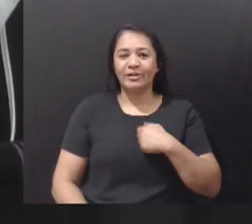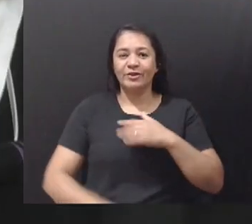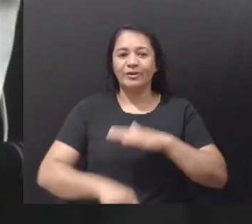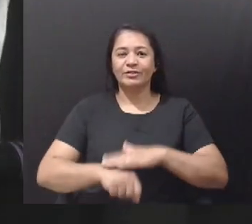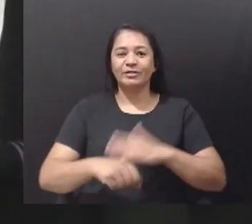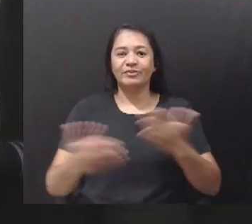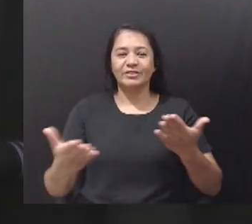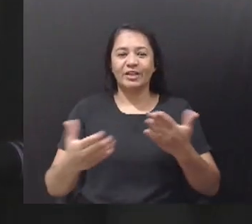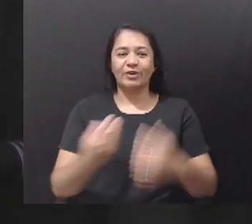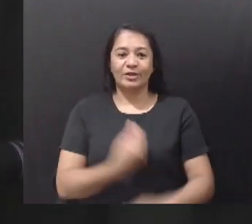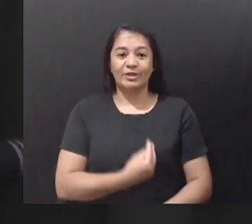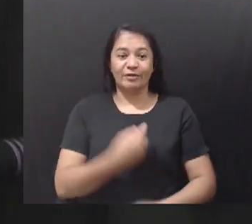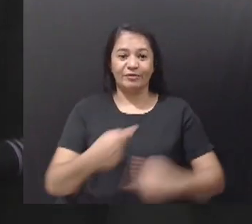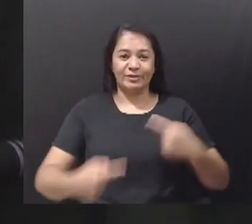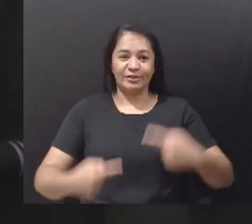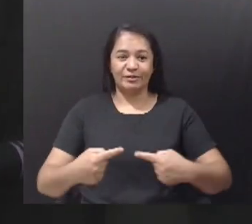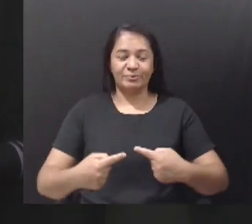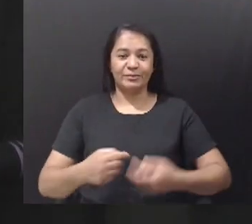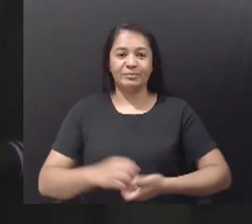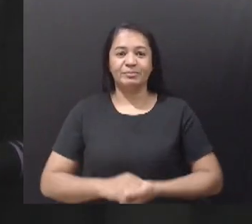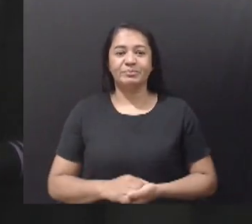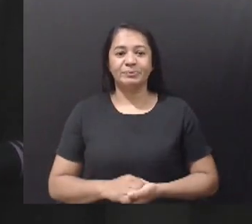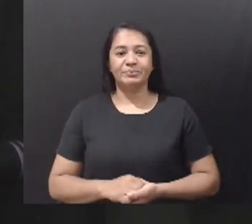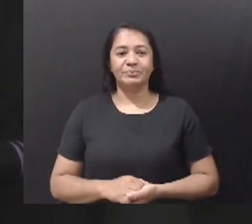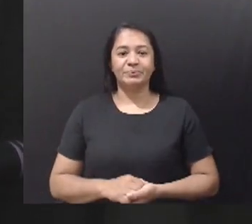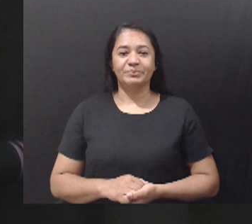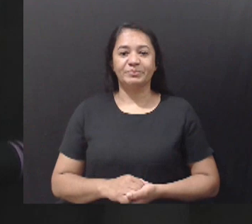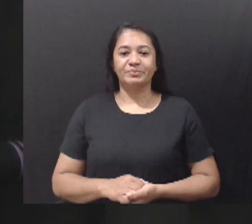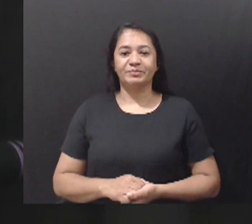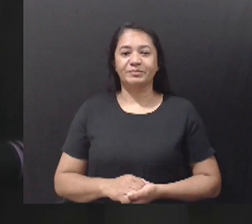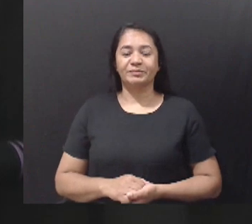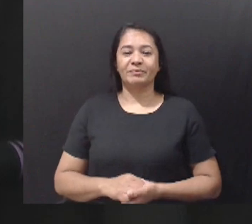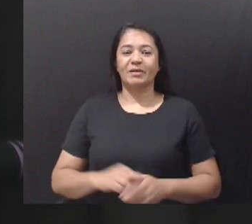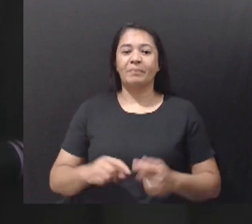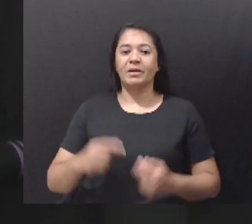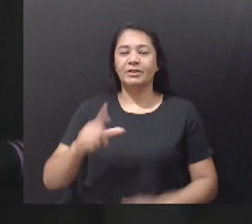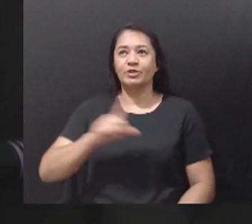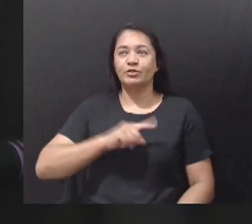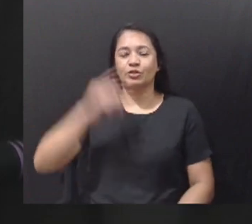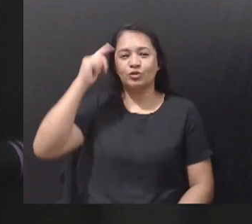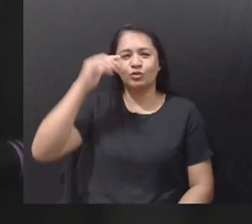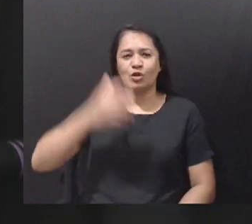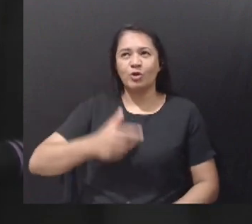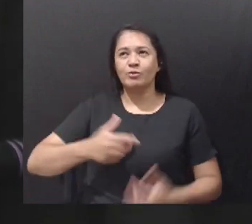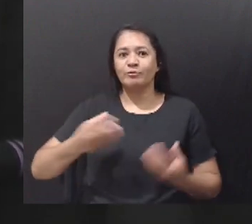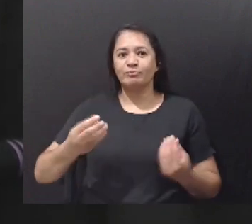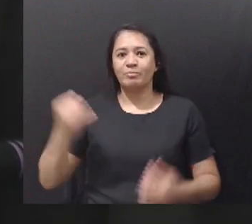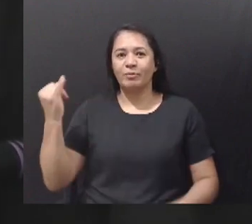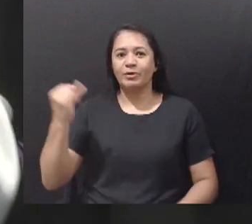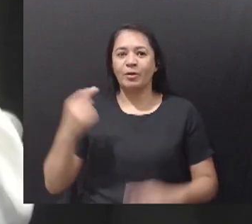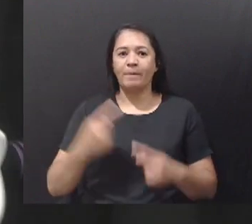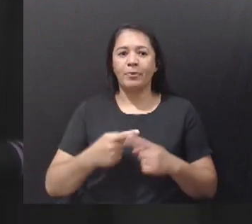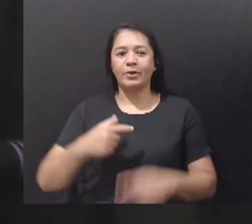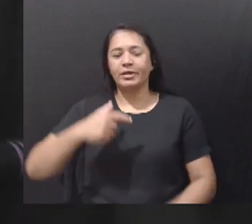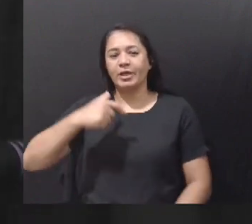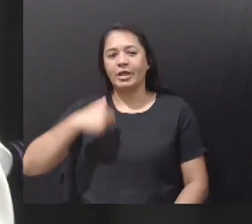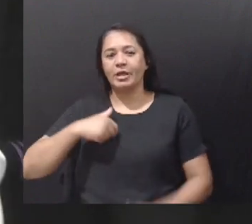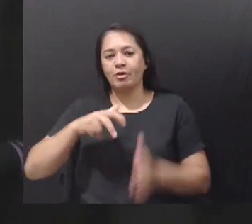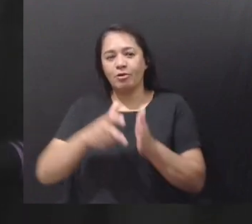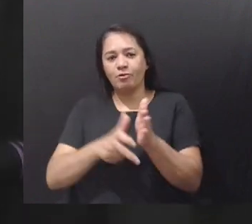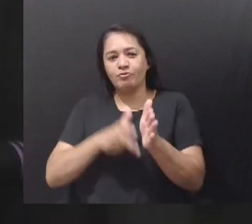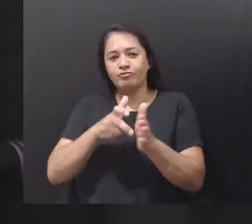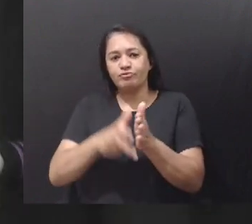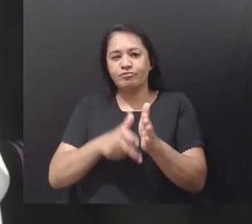trabalhando, como eu gostaria de trabalhar. Mas eu tinha um sonho maior ainda, porque eu fiquei paraplégica, paralítica na época, não